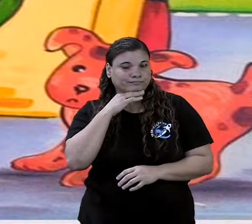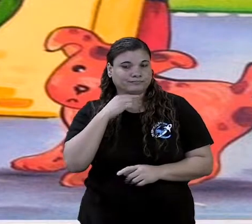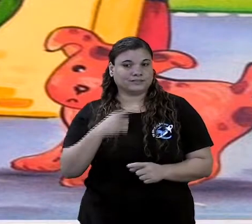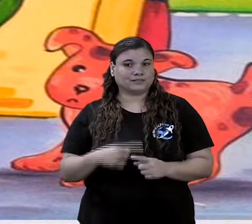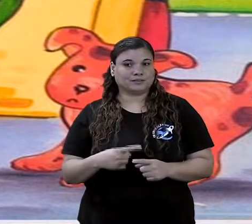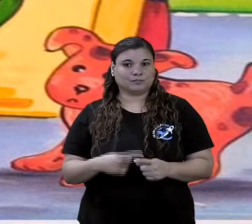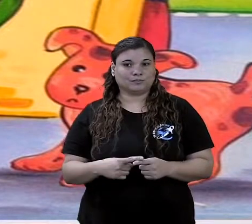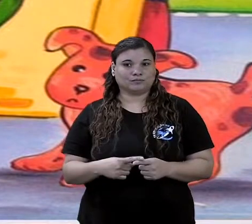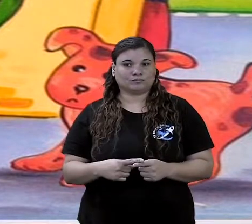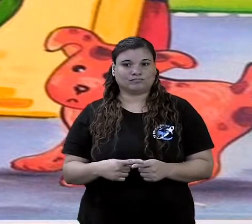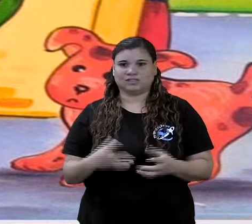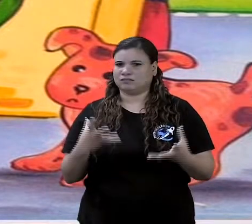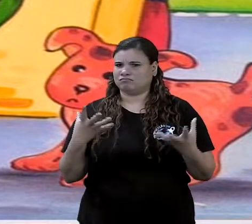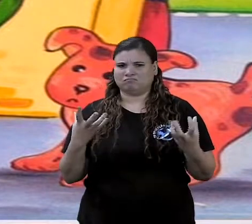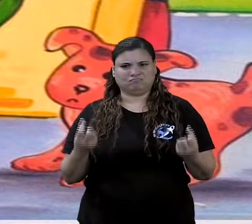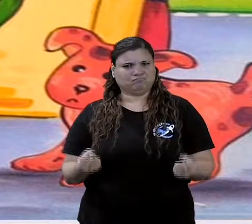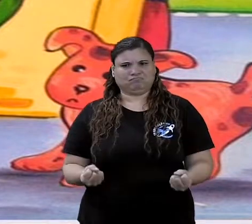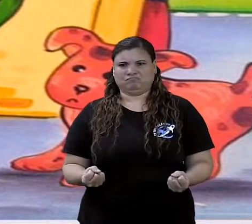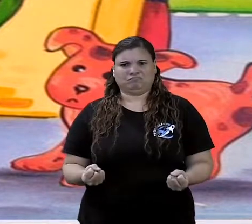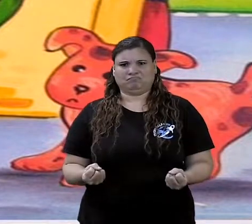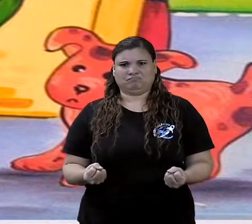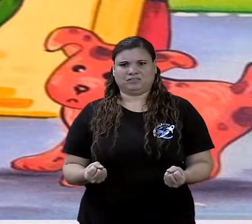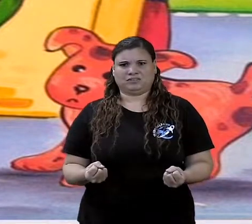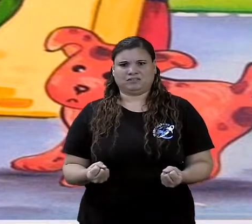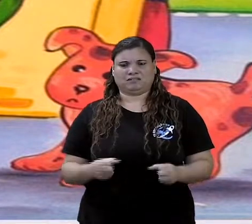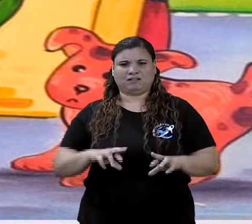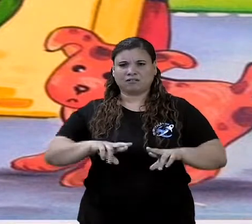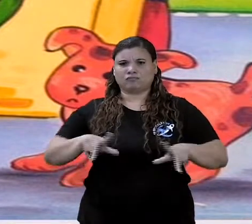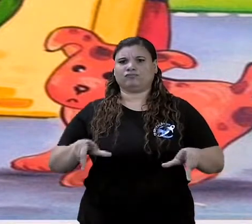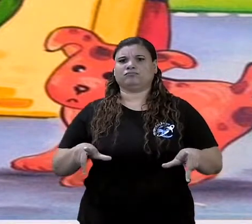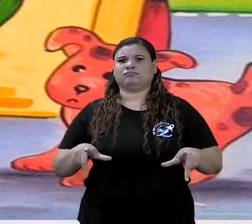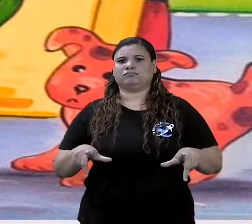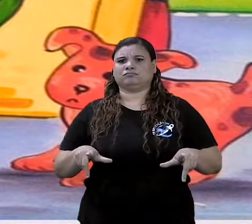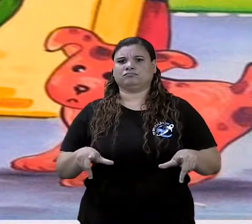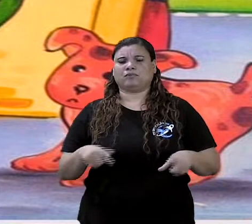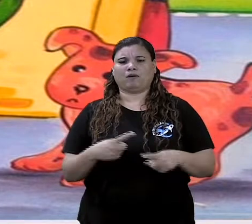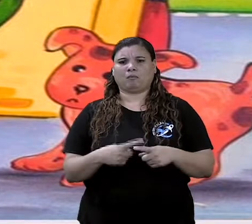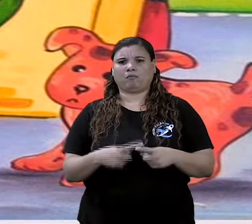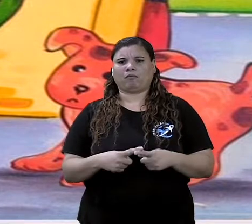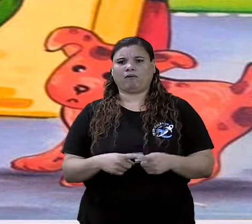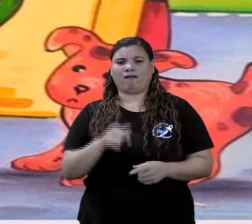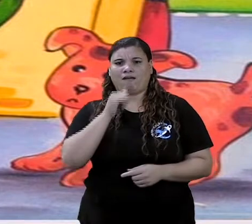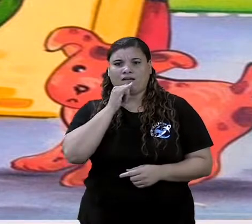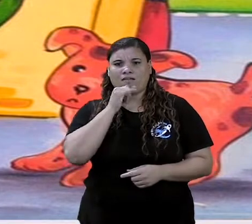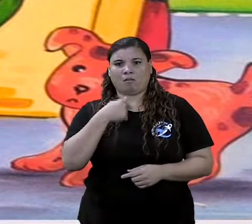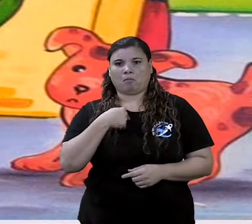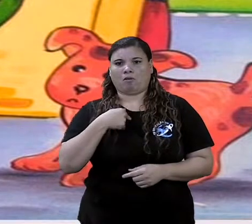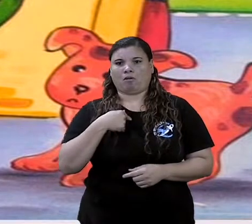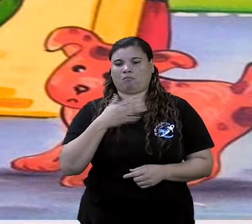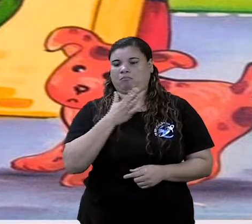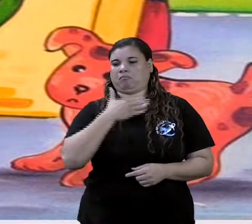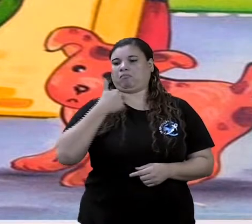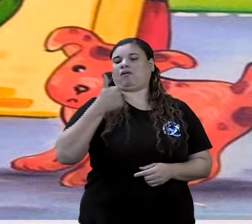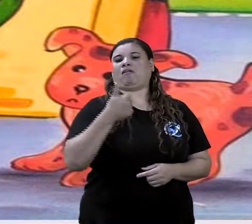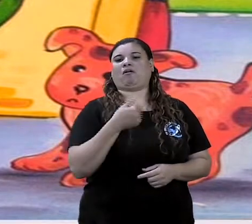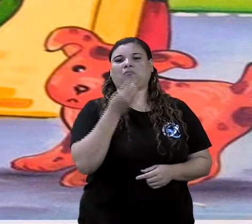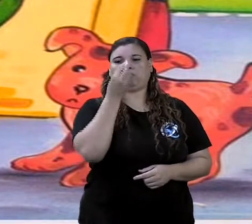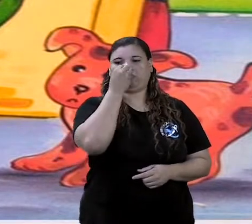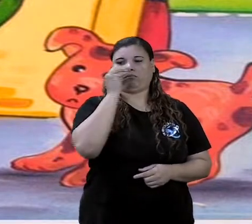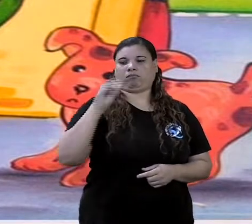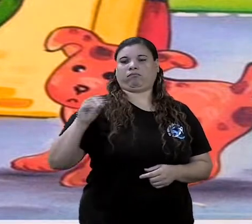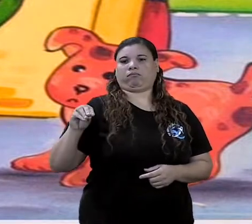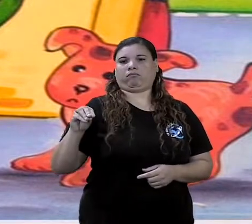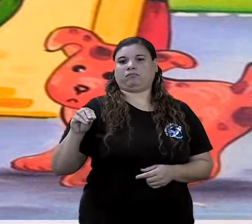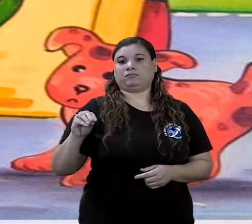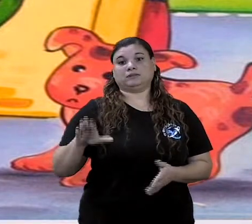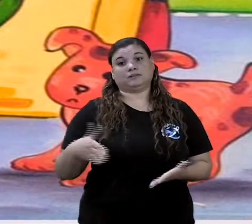que alguém é melhor que o outro. Aí nós não teremos oportunidade de fazer amigos e ainda